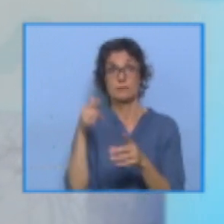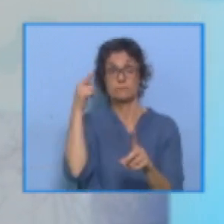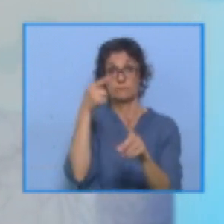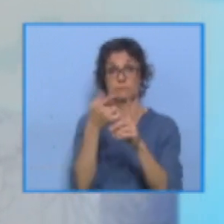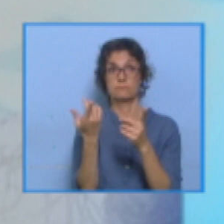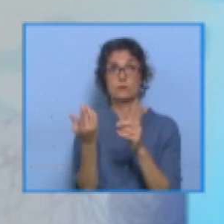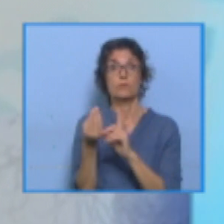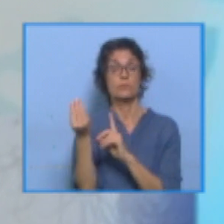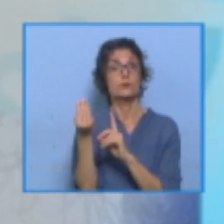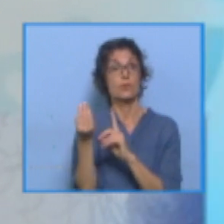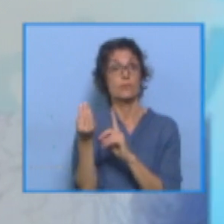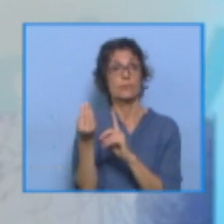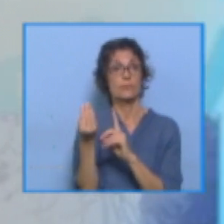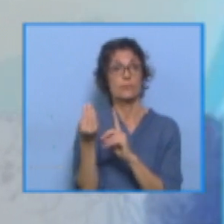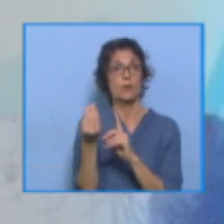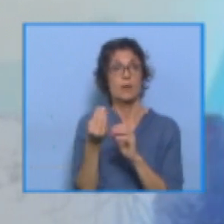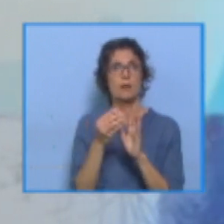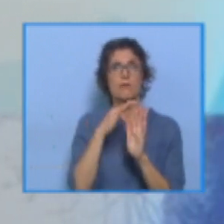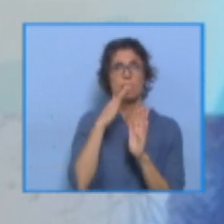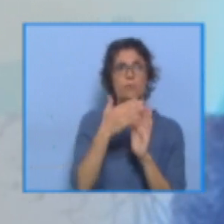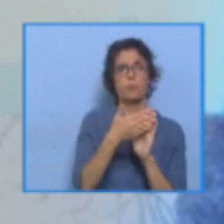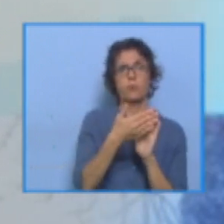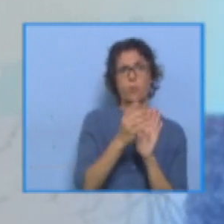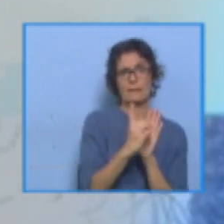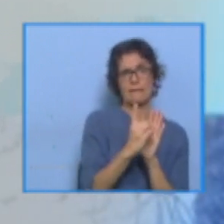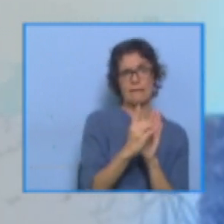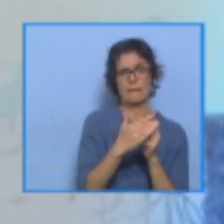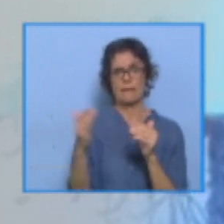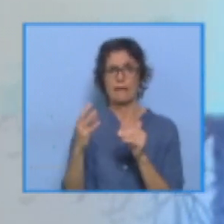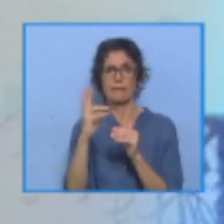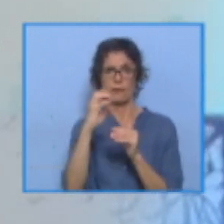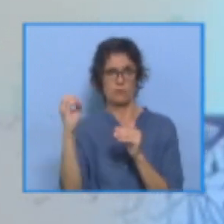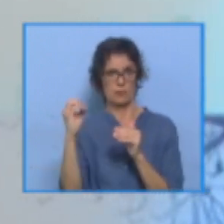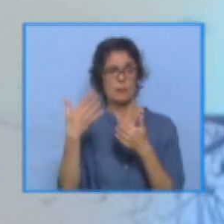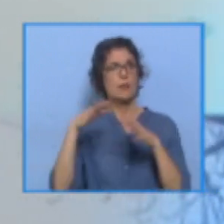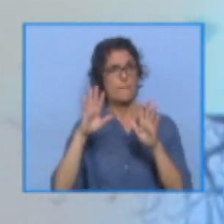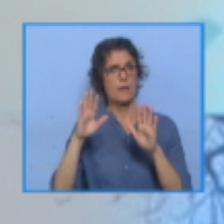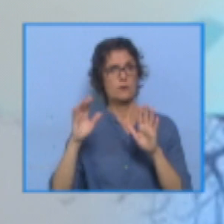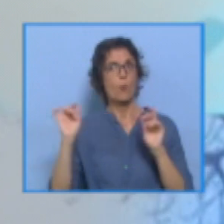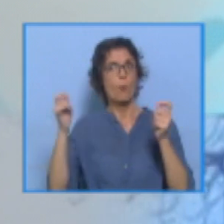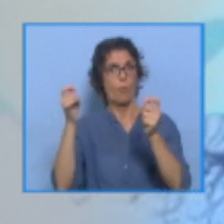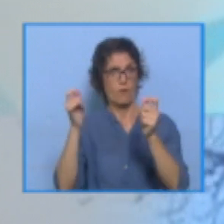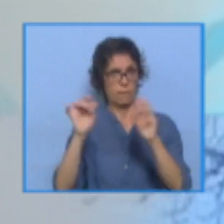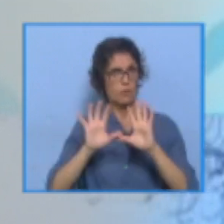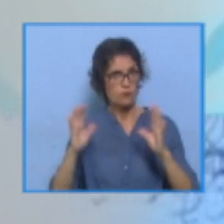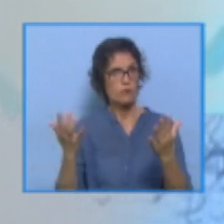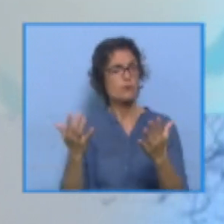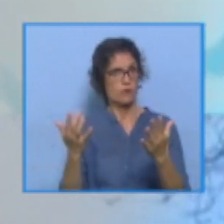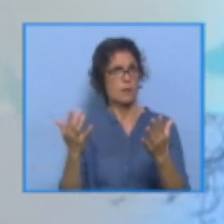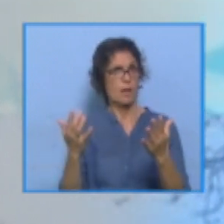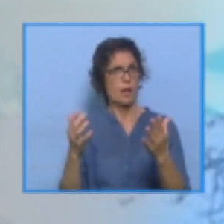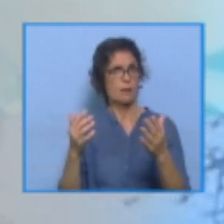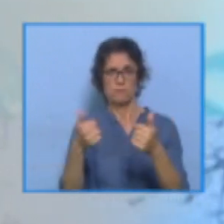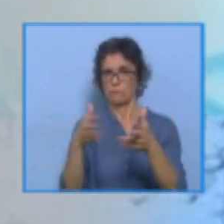jovens, neste caso dos 16, 17 até aos 30. Mas o evento não é de todo só para esse intervalo, exatamente,